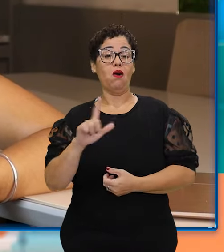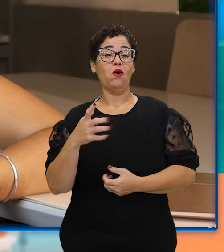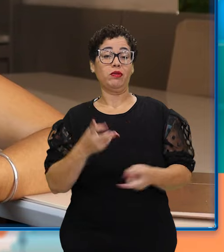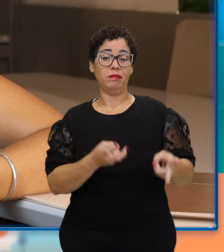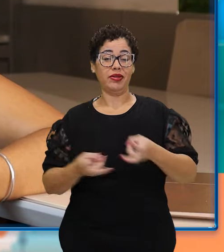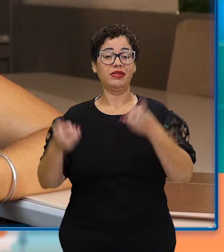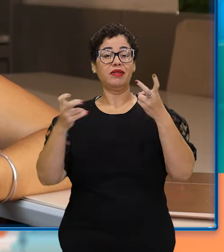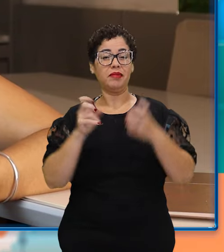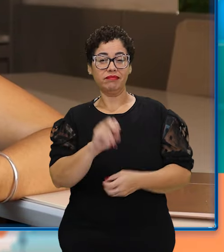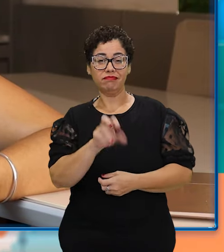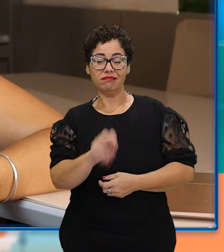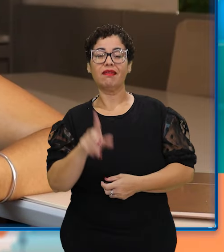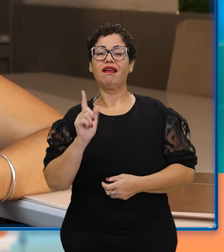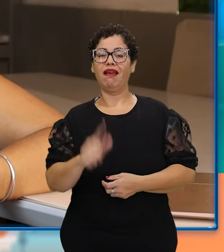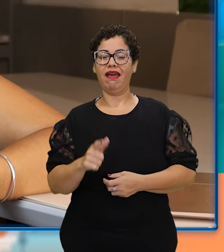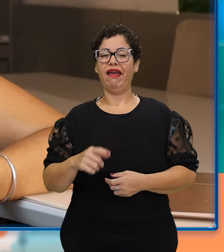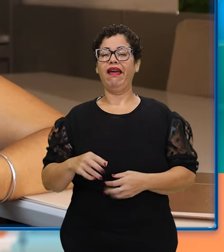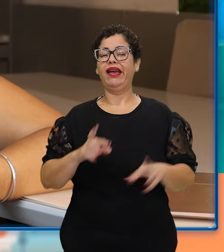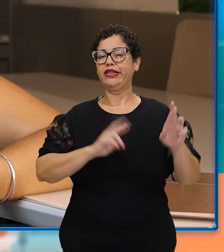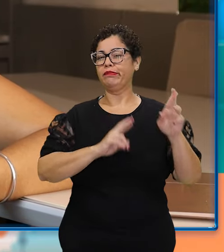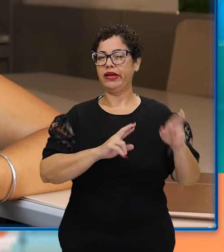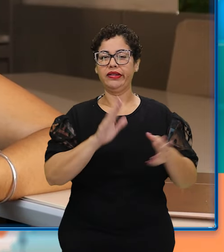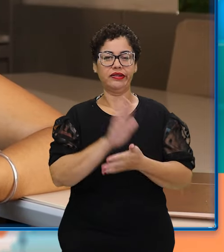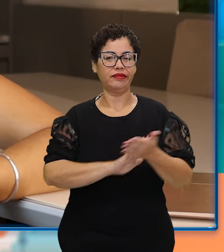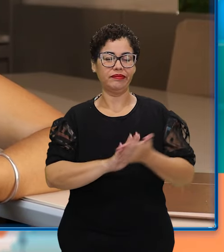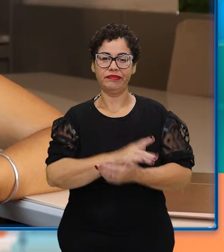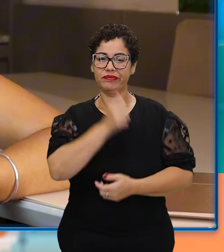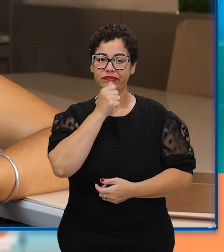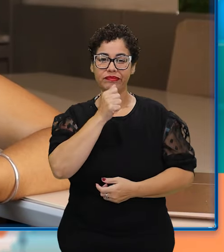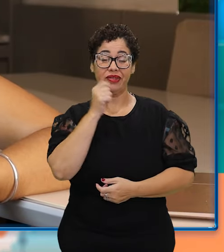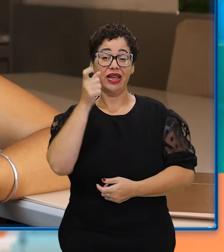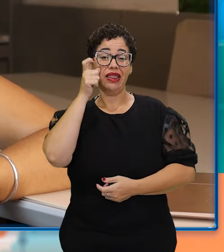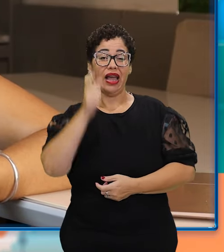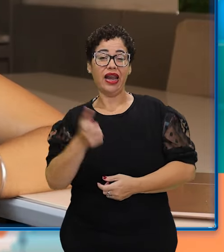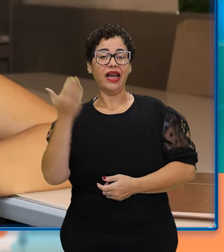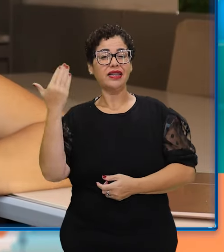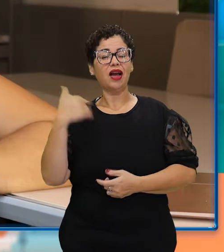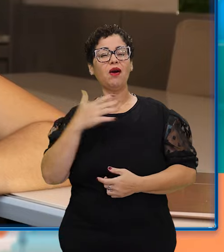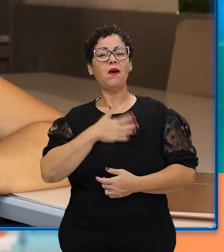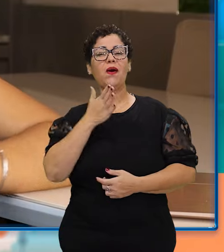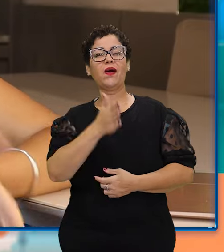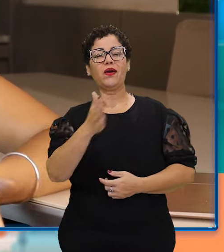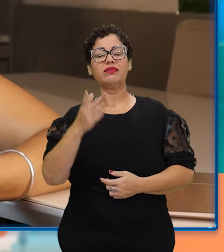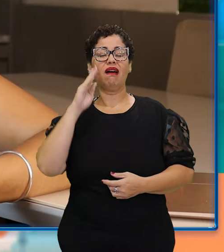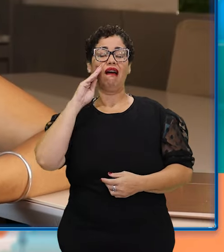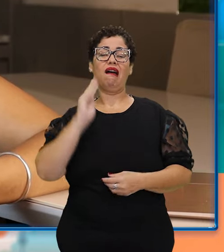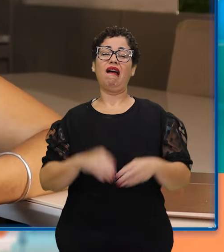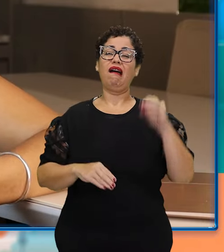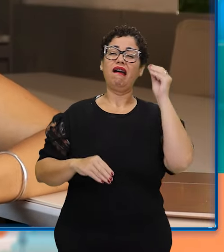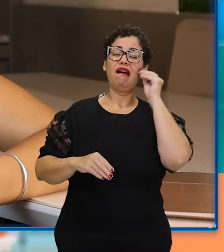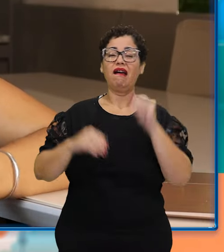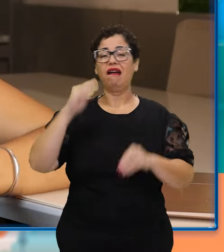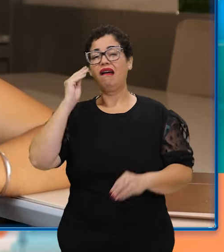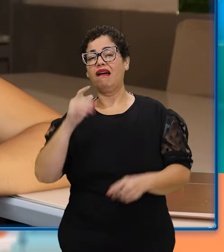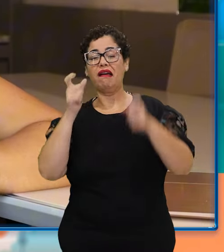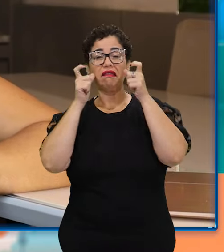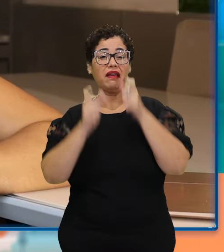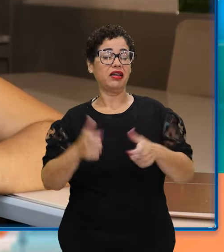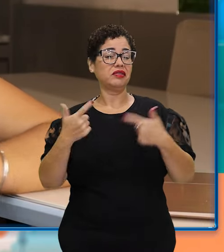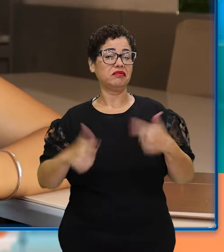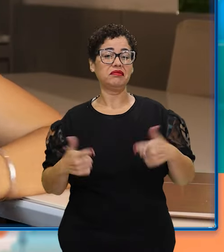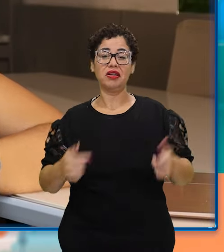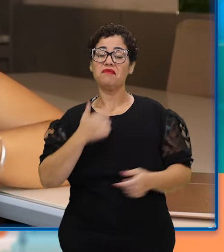sinais e sintomas frequentes são a desesperança, a falta de interesse em atividades que antes eram legais e que agora já não chamam mais